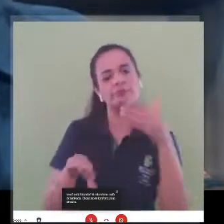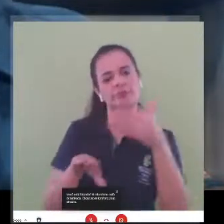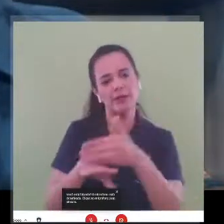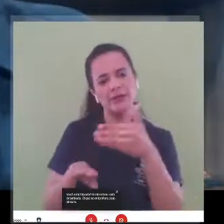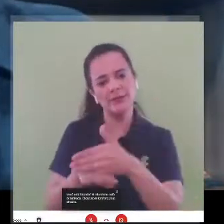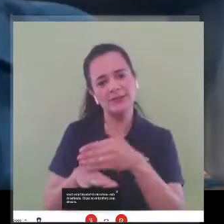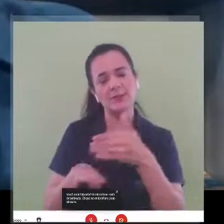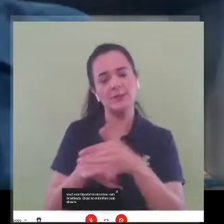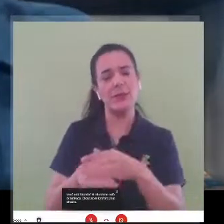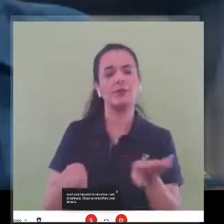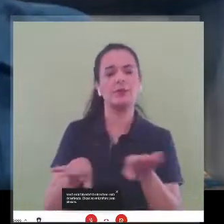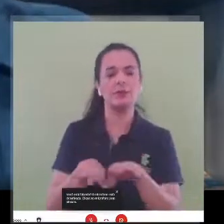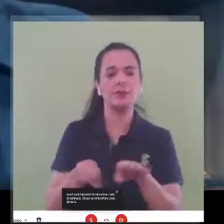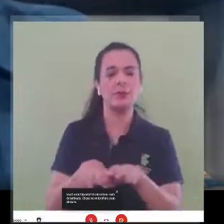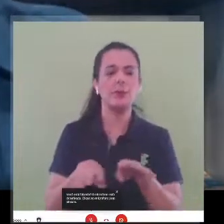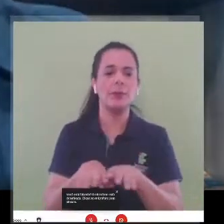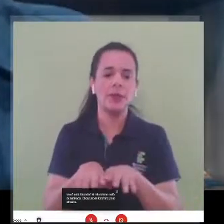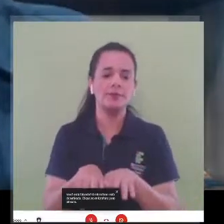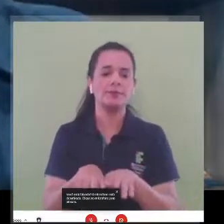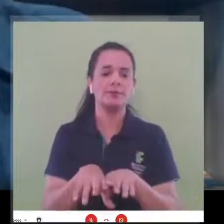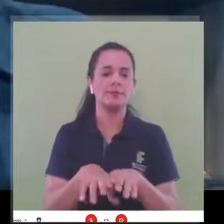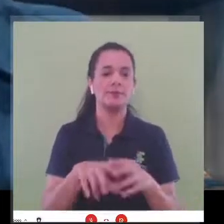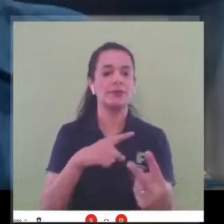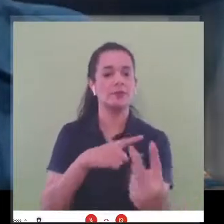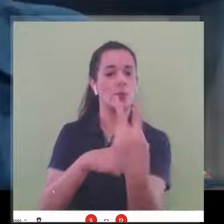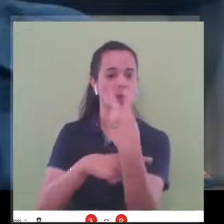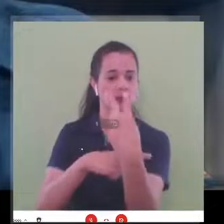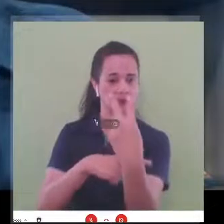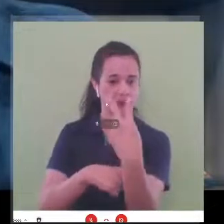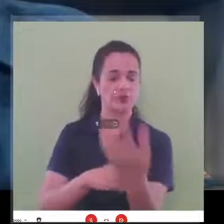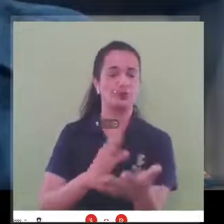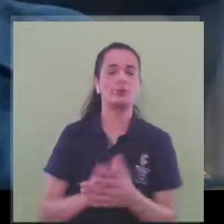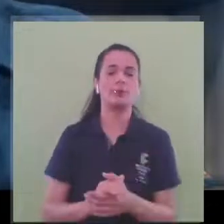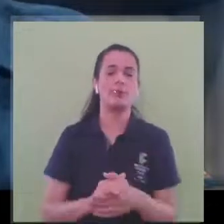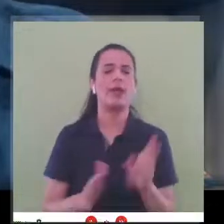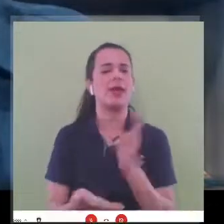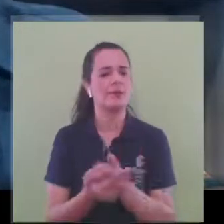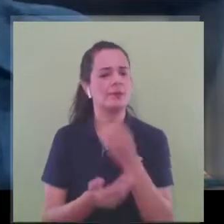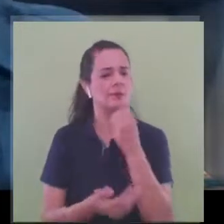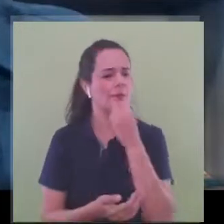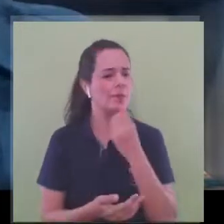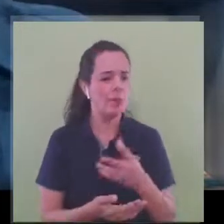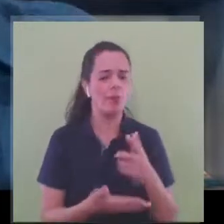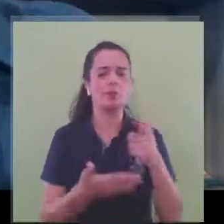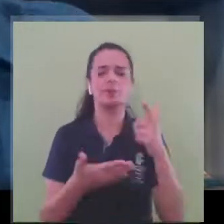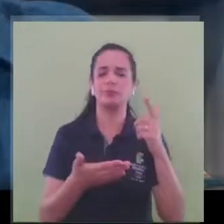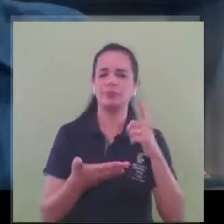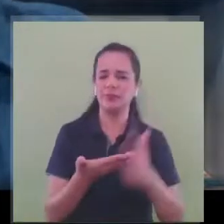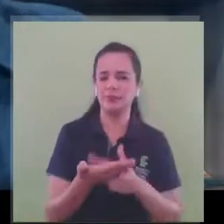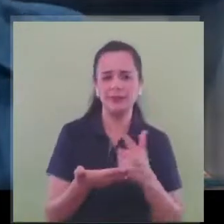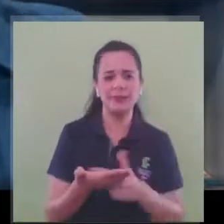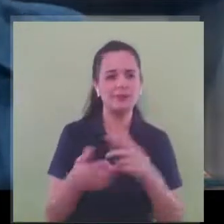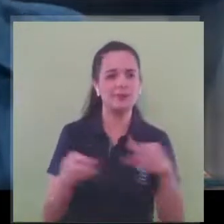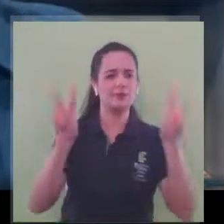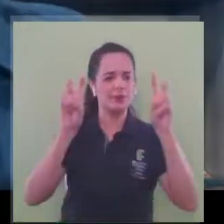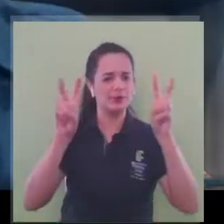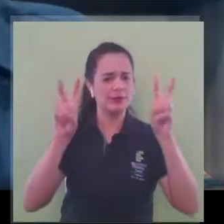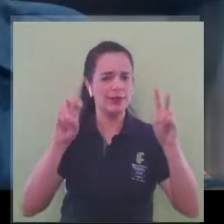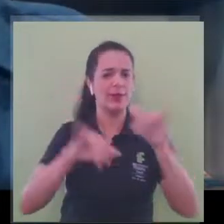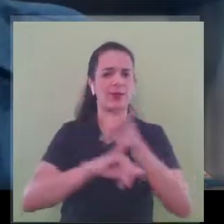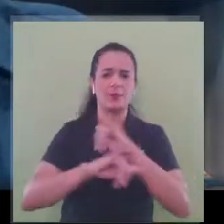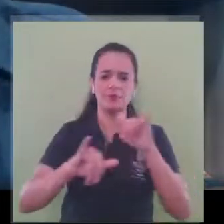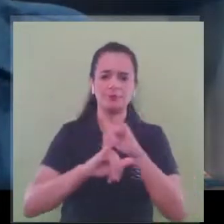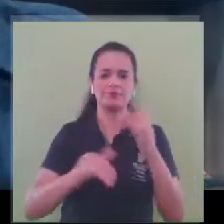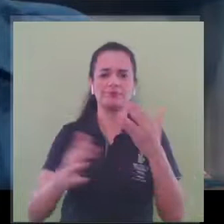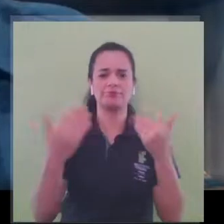assistindo também, é sempre importante falar sobre livros. Vivemos em momentos aí em que alguns livros até são